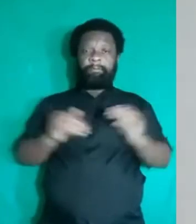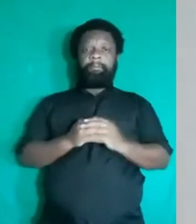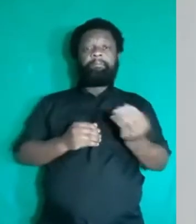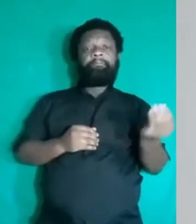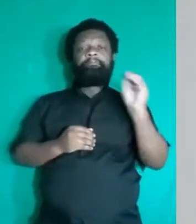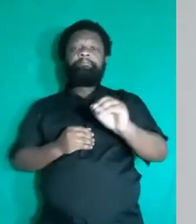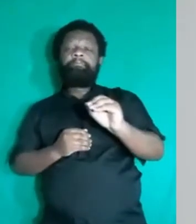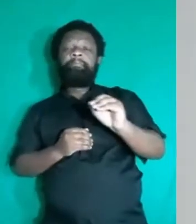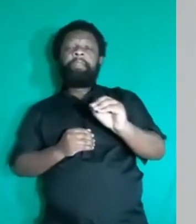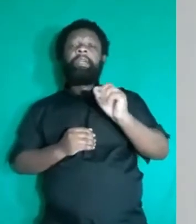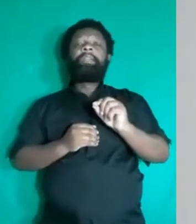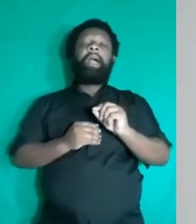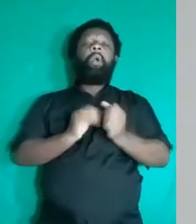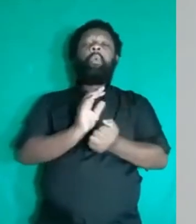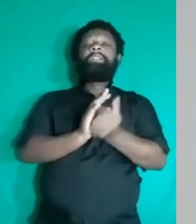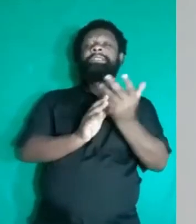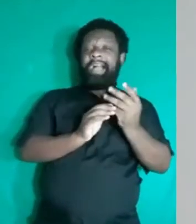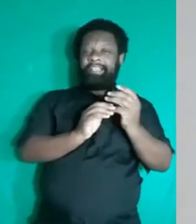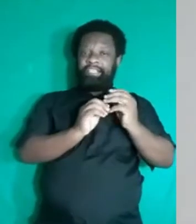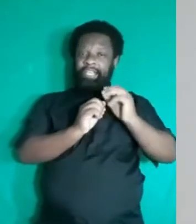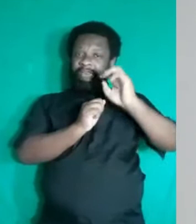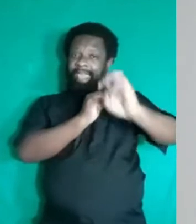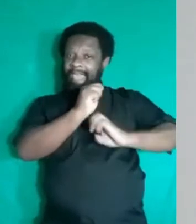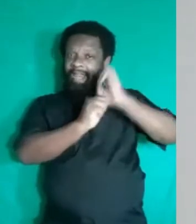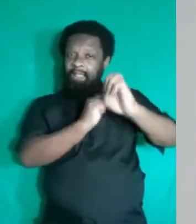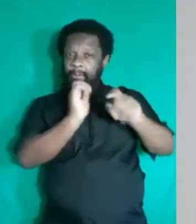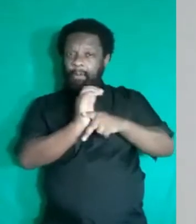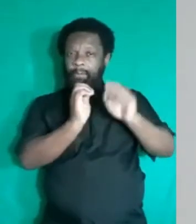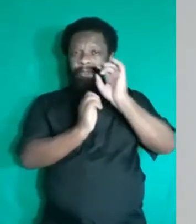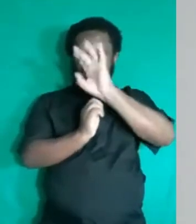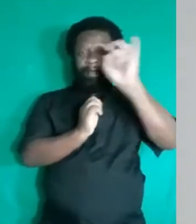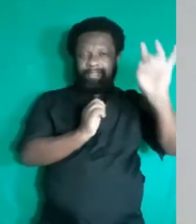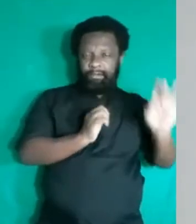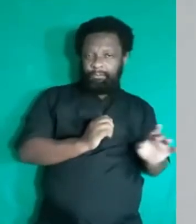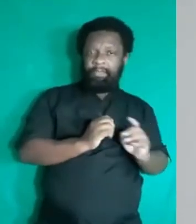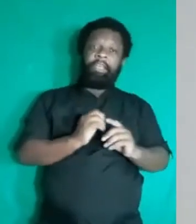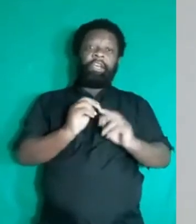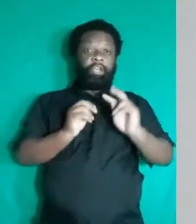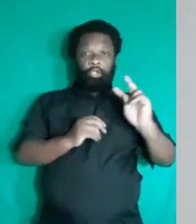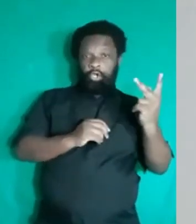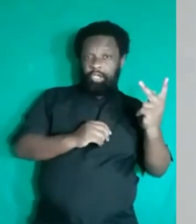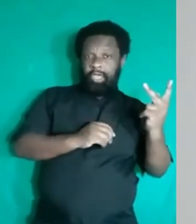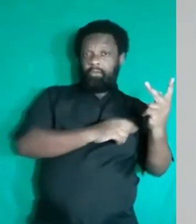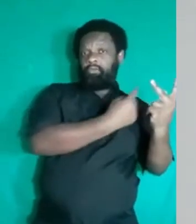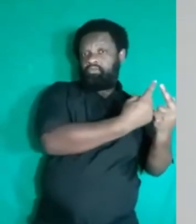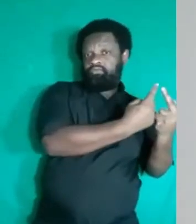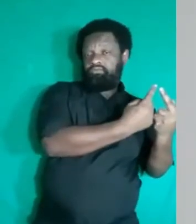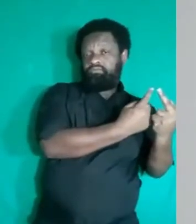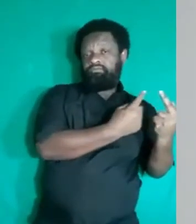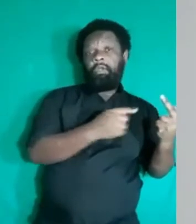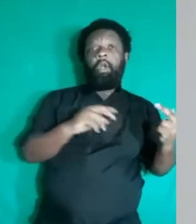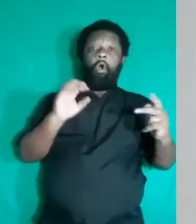extremidade, então na parte mais externa. Colocamos aqui o número de elétrons da camada de valência de cada